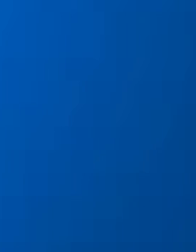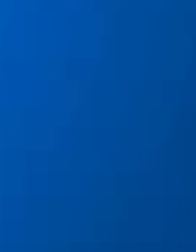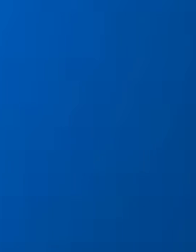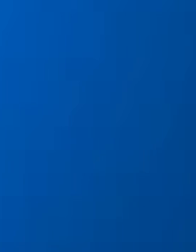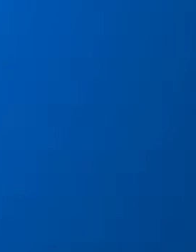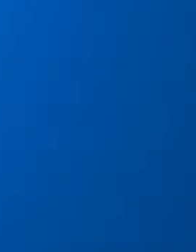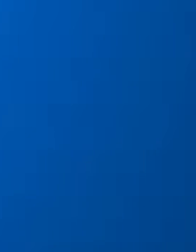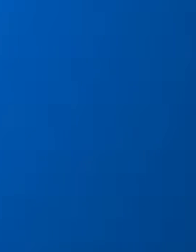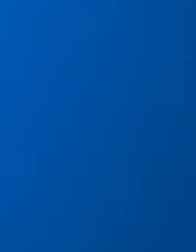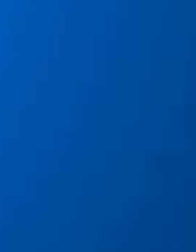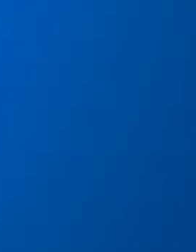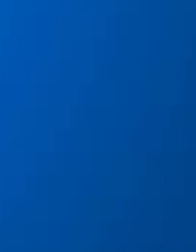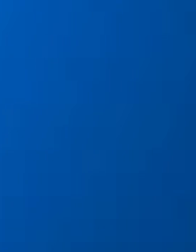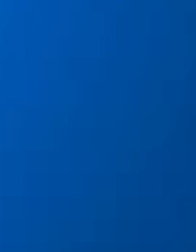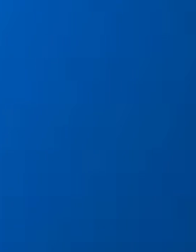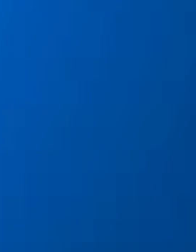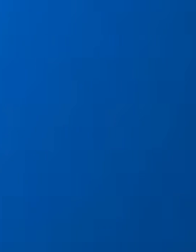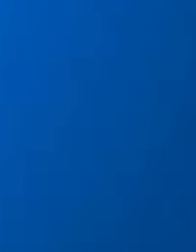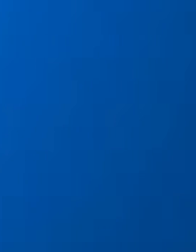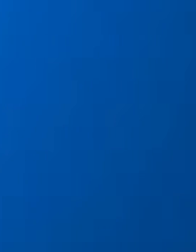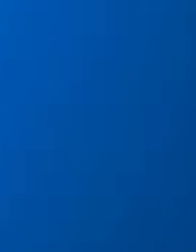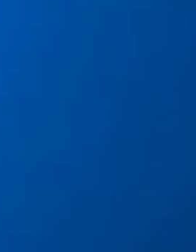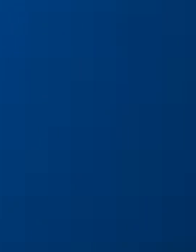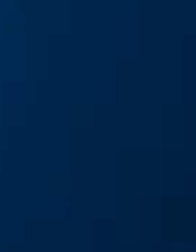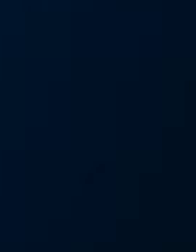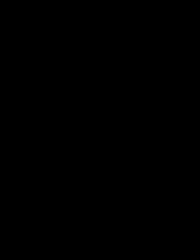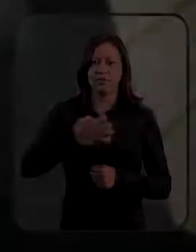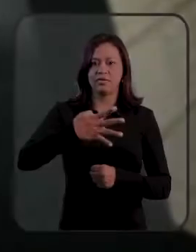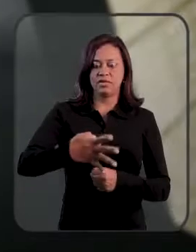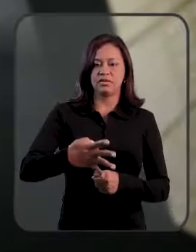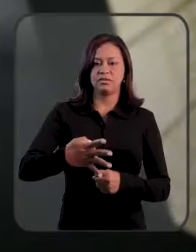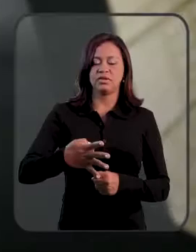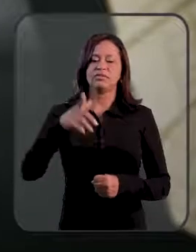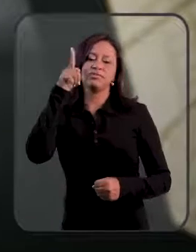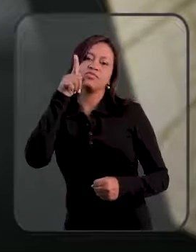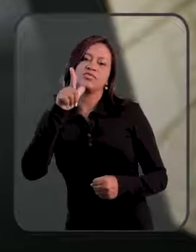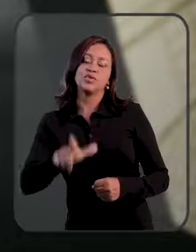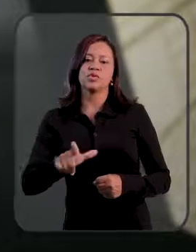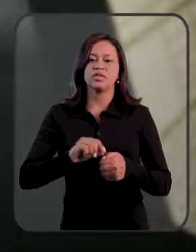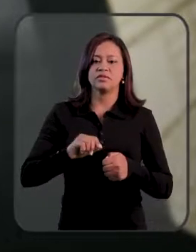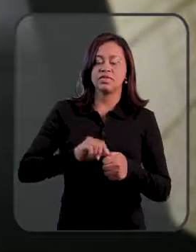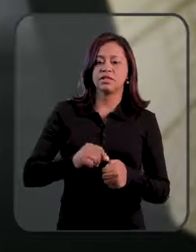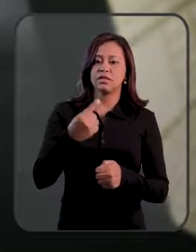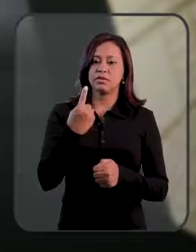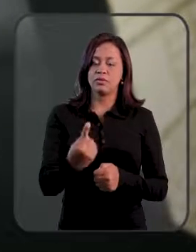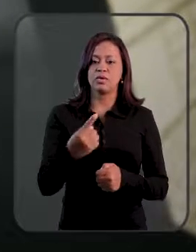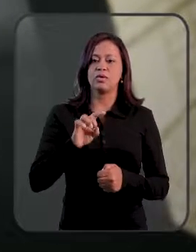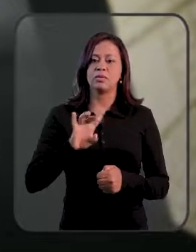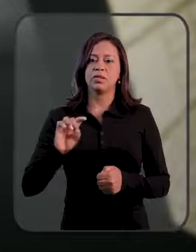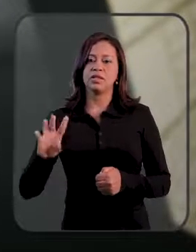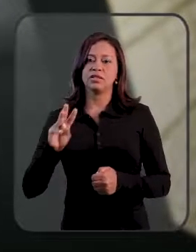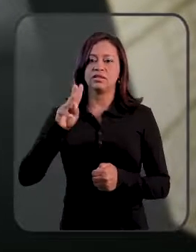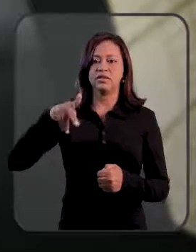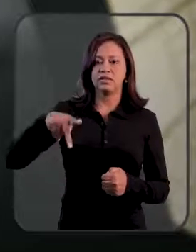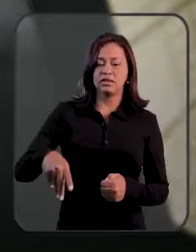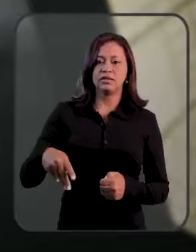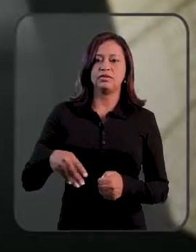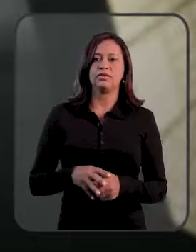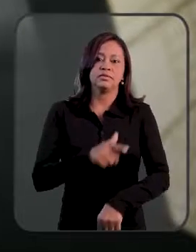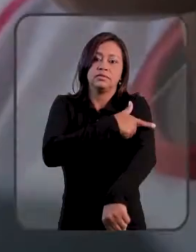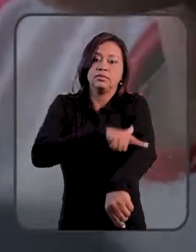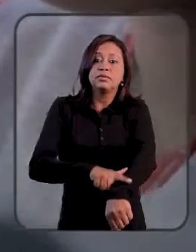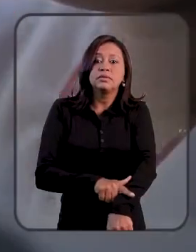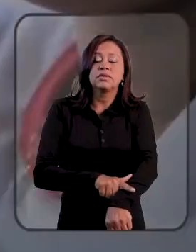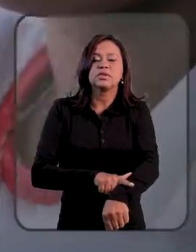Começa agora o programa Mais Teixeira, Mais João. Em 4 anos, eu atingi a marca de uma obra a cada quilômetro da